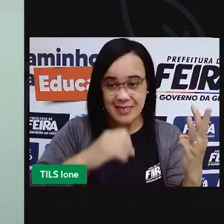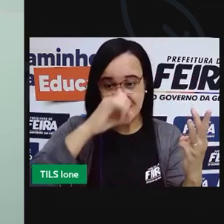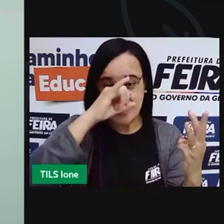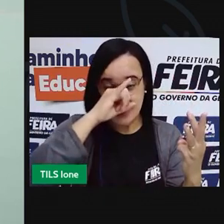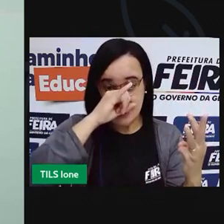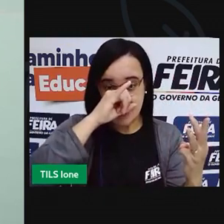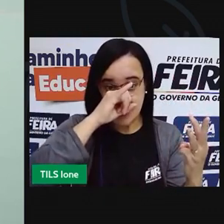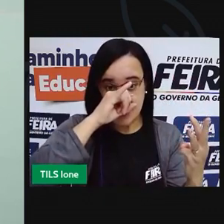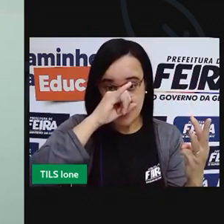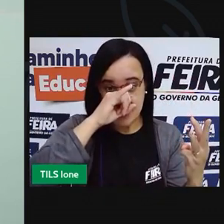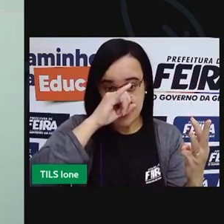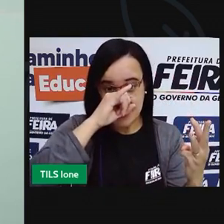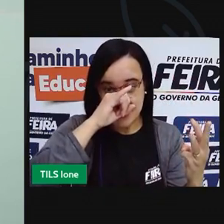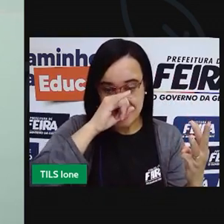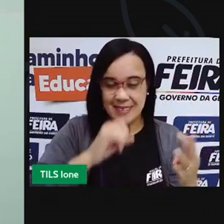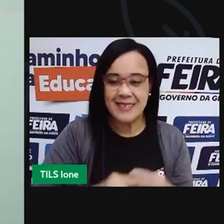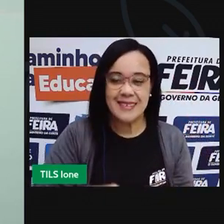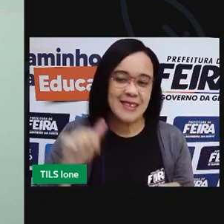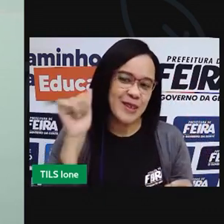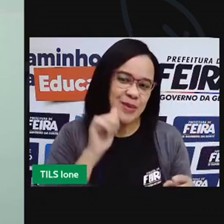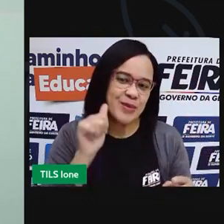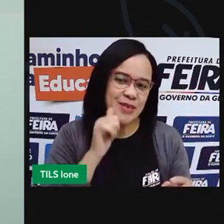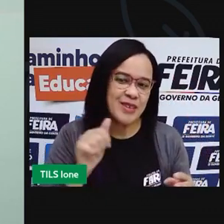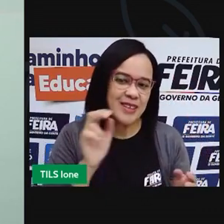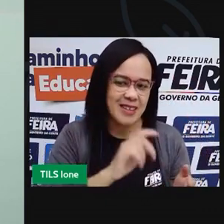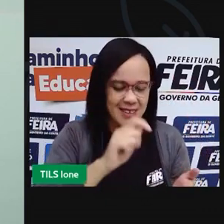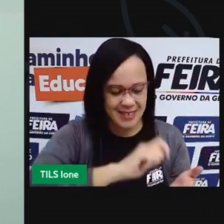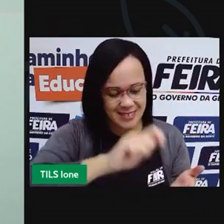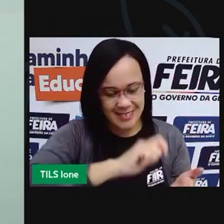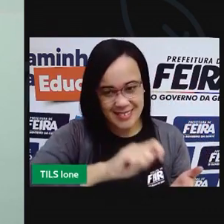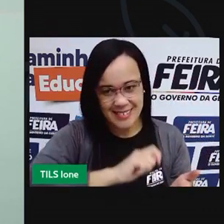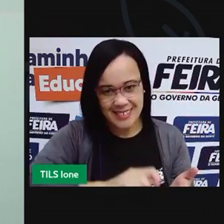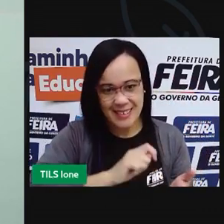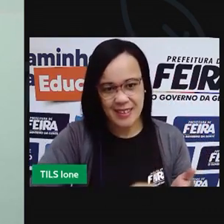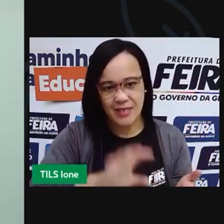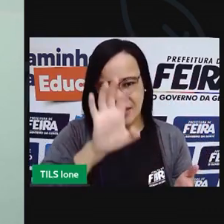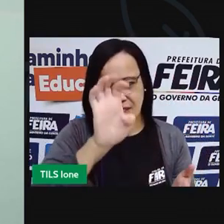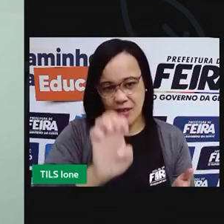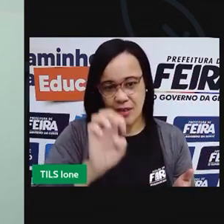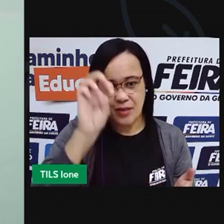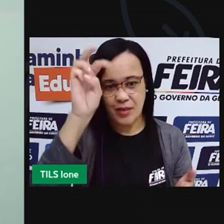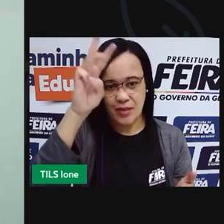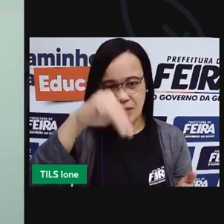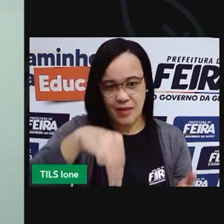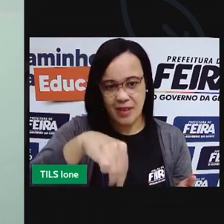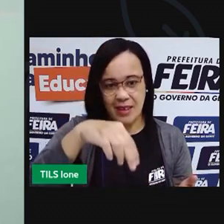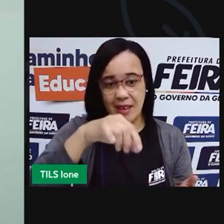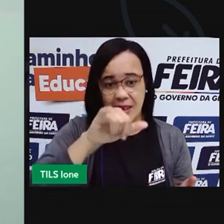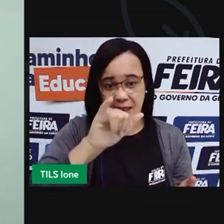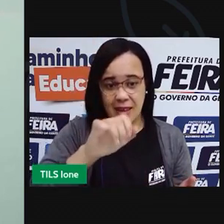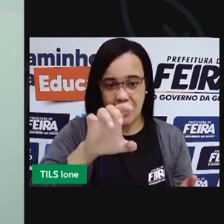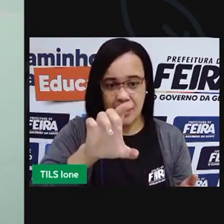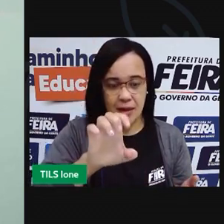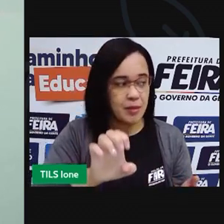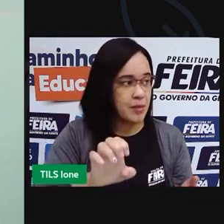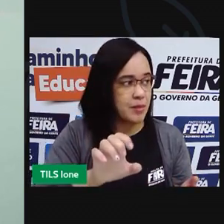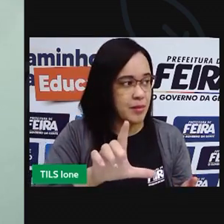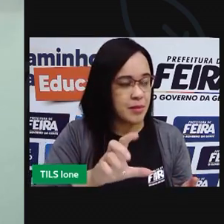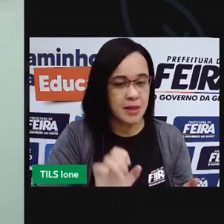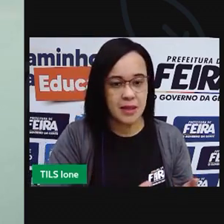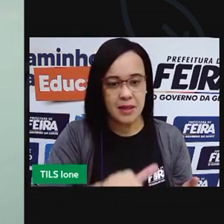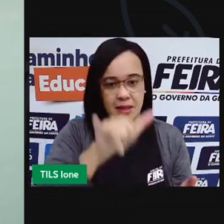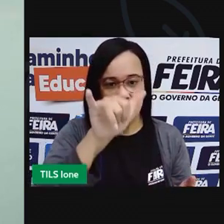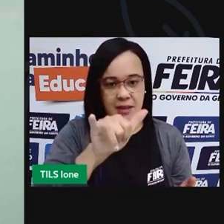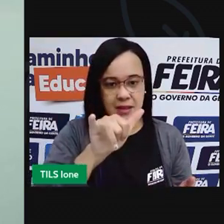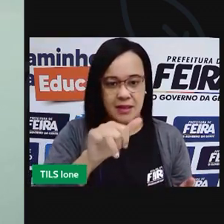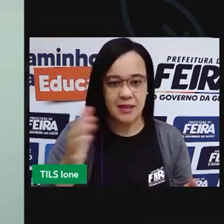Morde, Emily Gravett é a autora. E quem fez a tradução